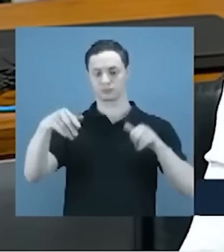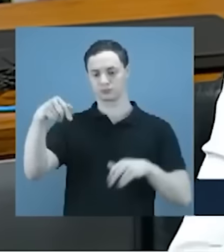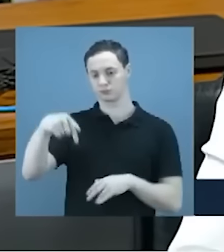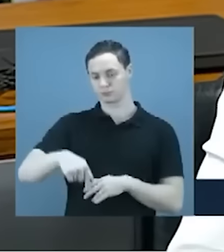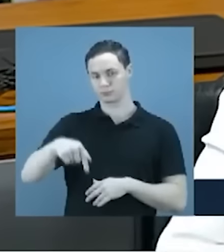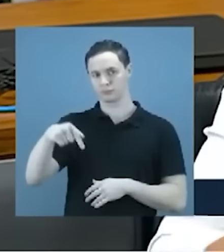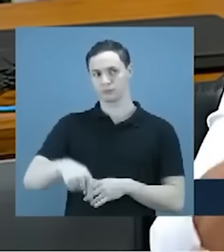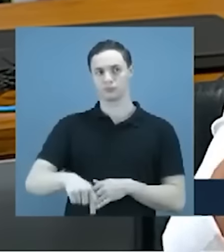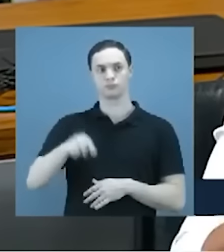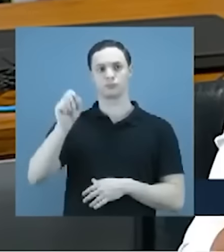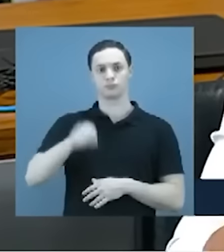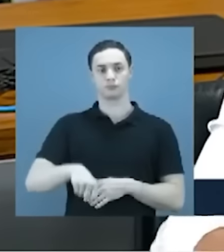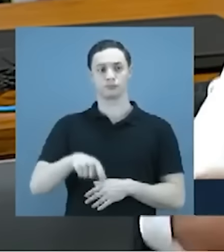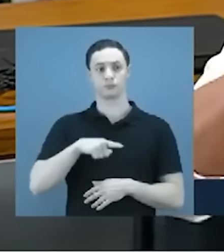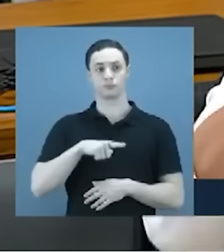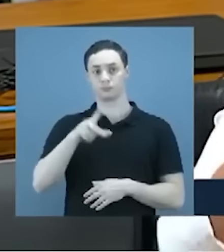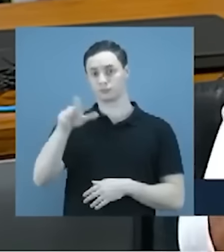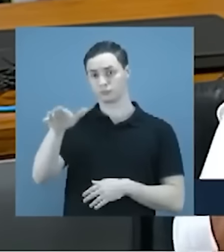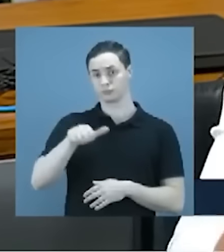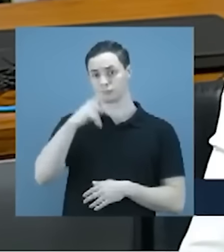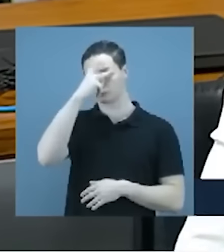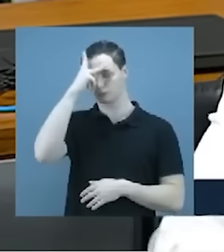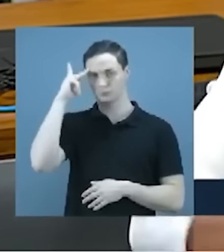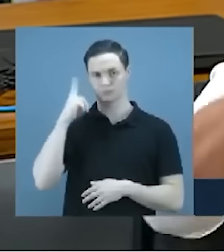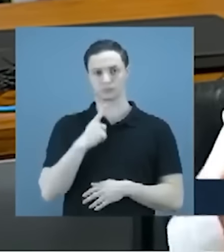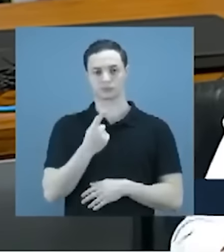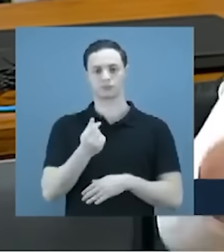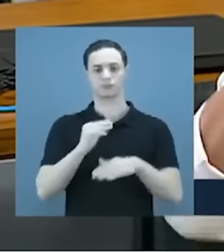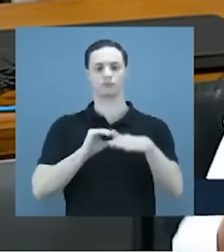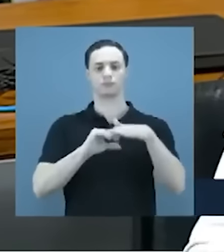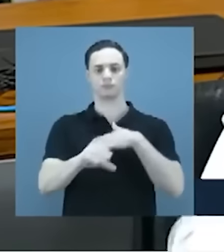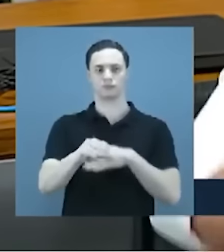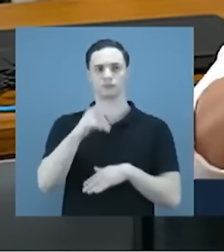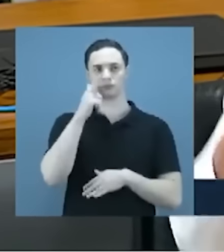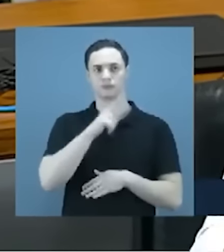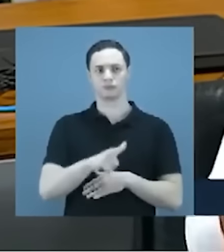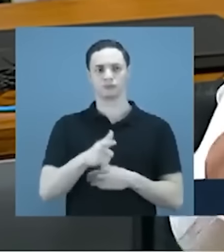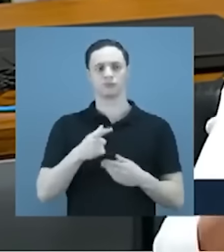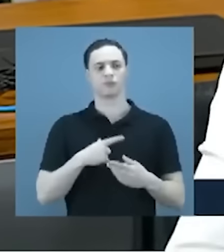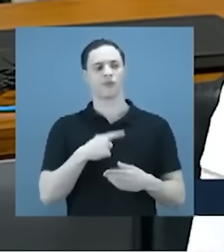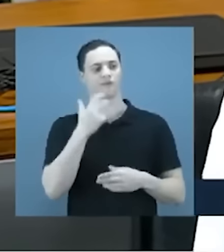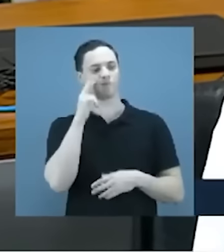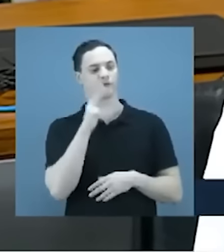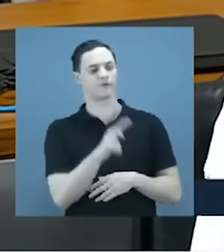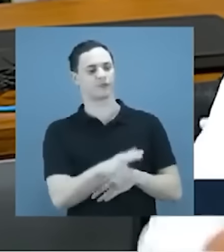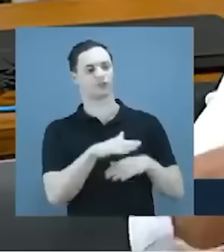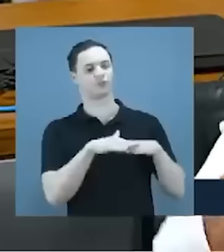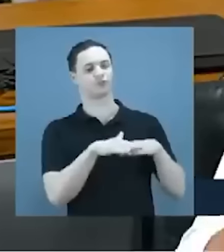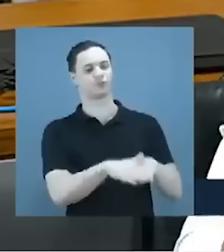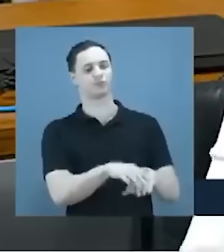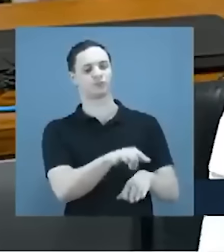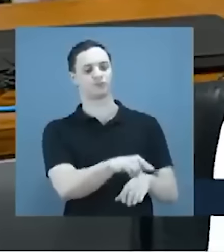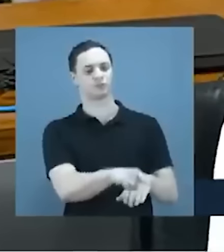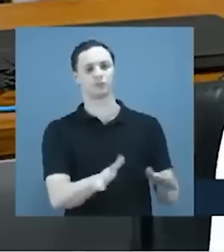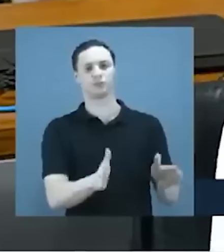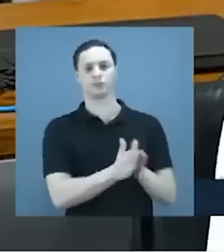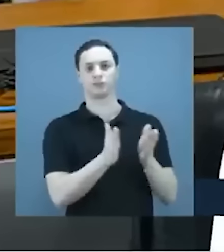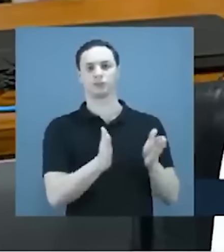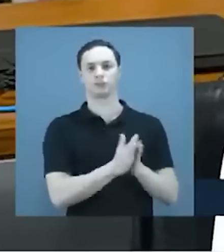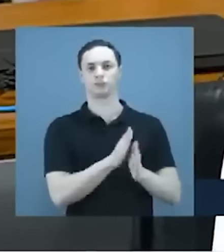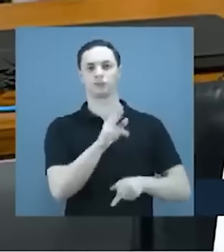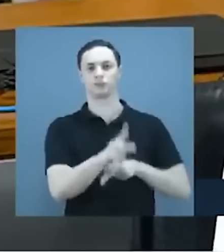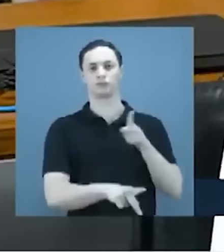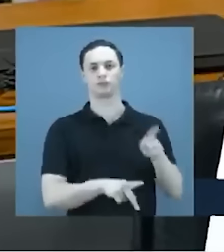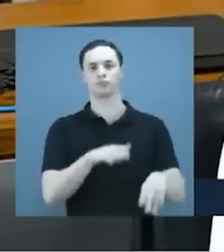casa aqui pessoas que financiam isso que ganham a custa da miséria do Povo da morte da das